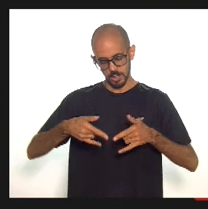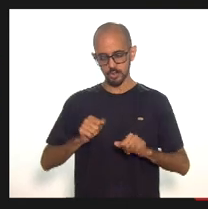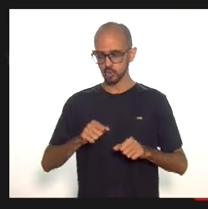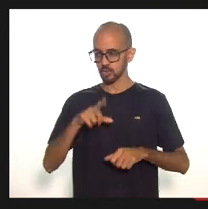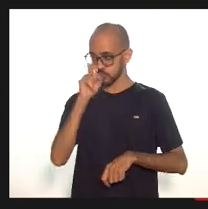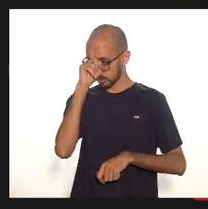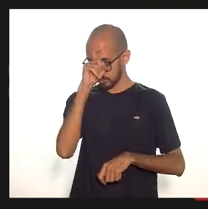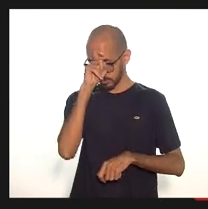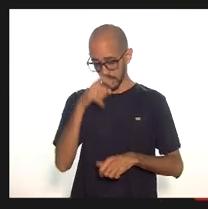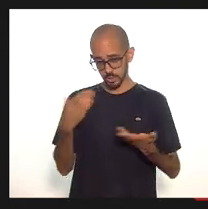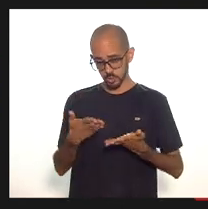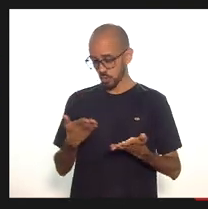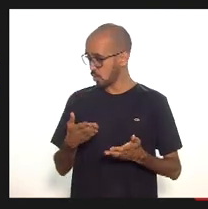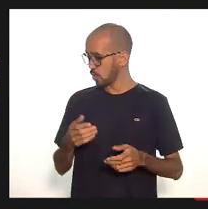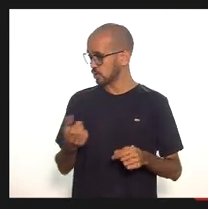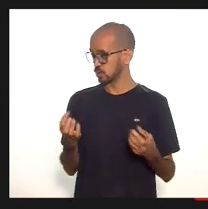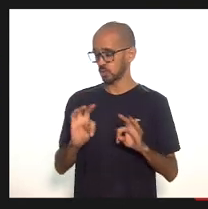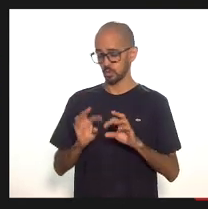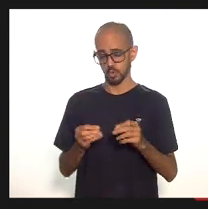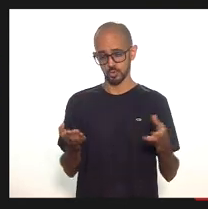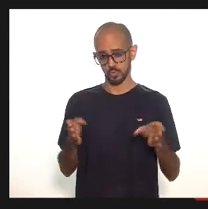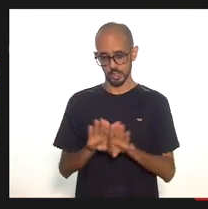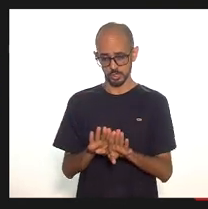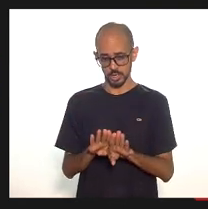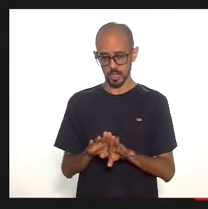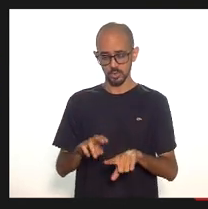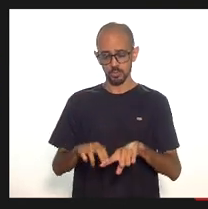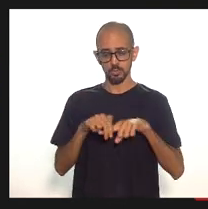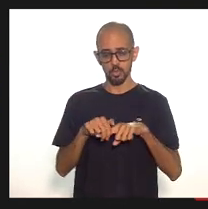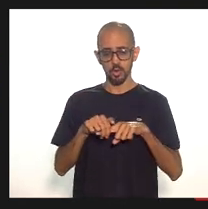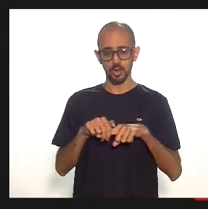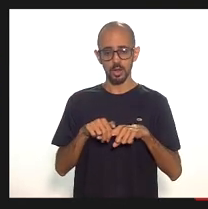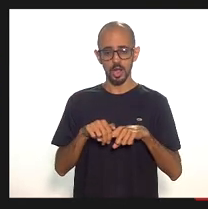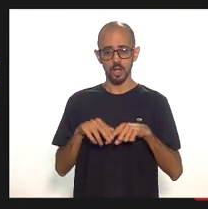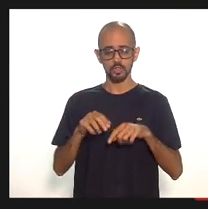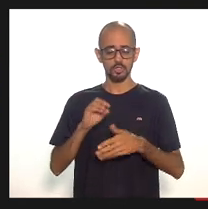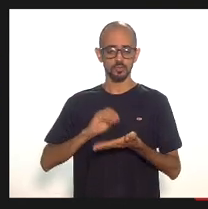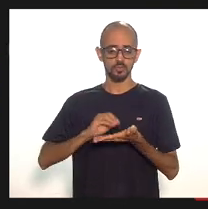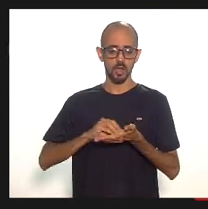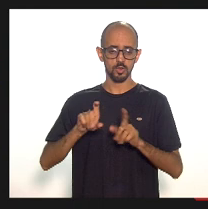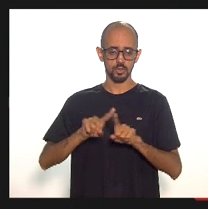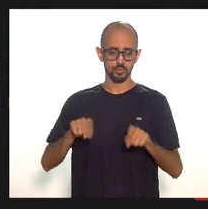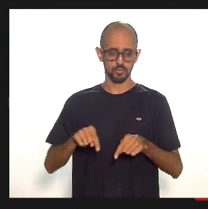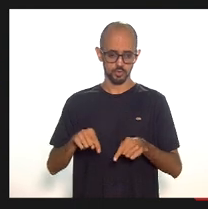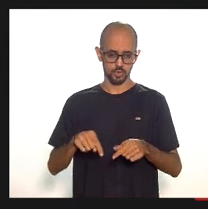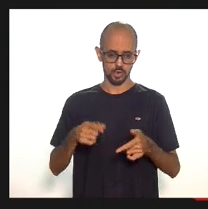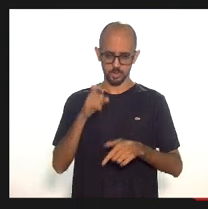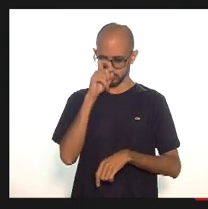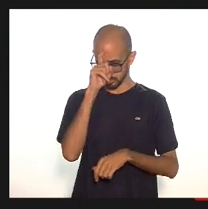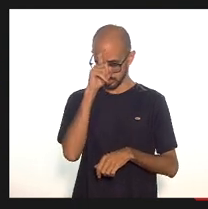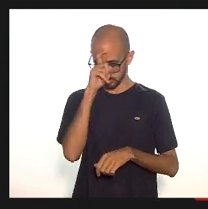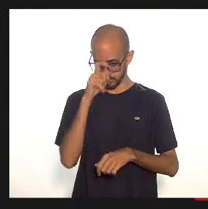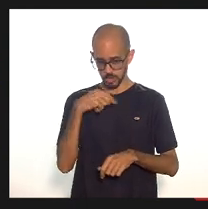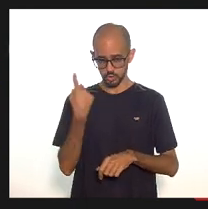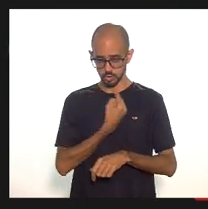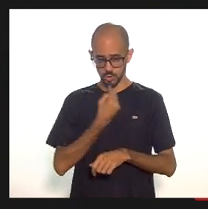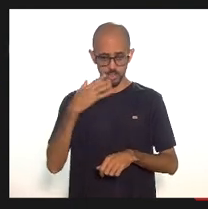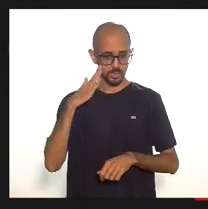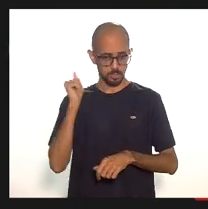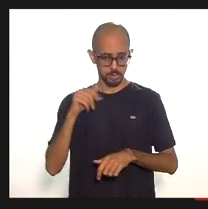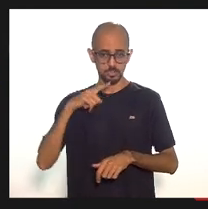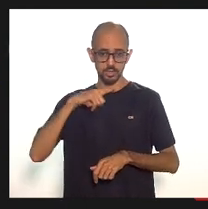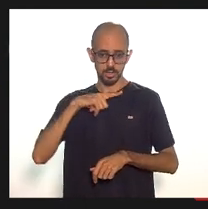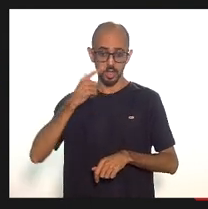hoje estão inativos exclusivamente por conta de recursos humanos nesses hospitais. A gente sabe que tem outros